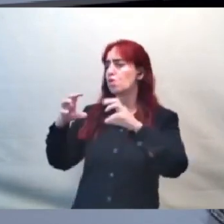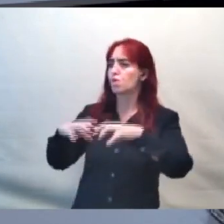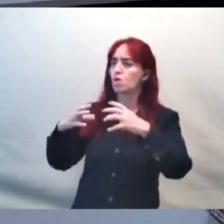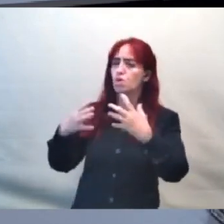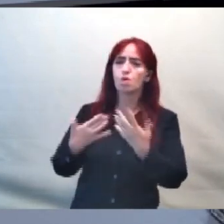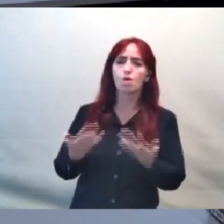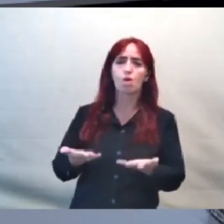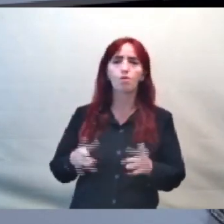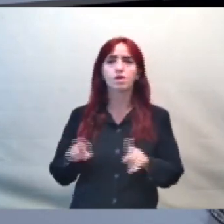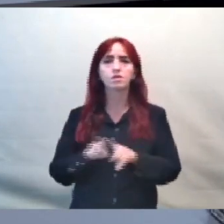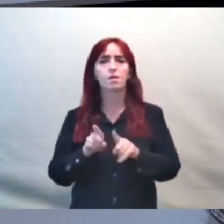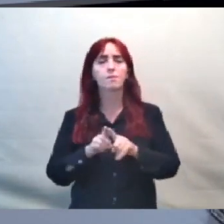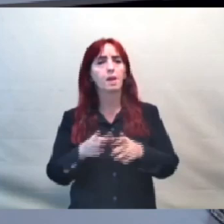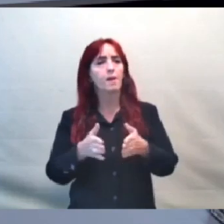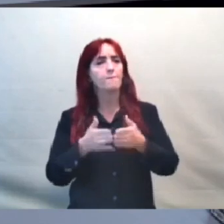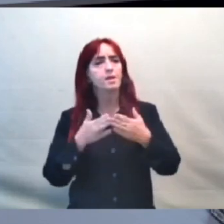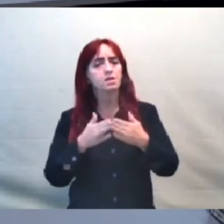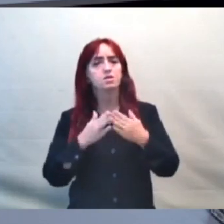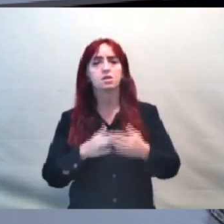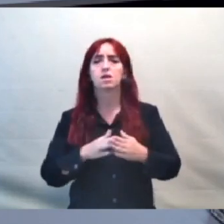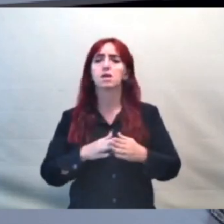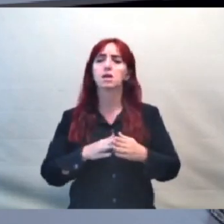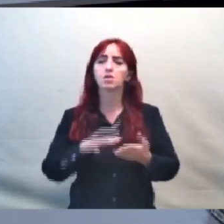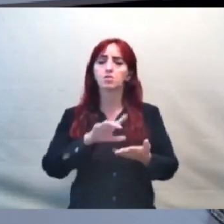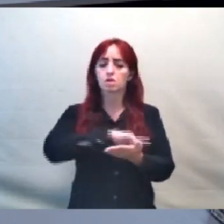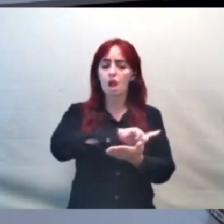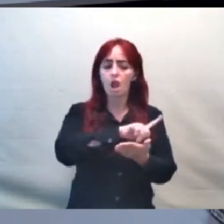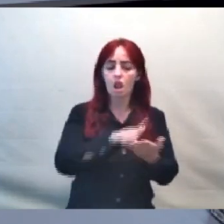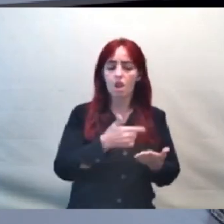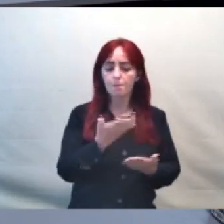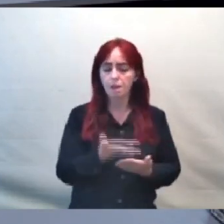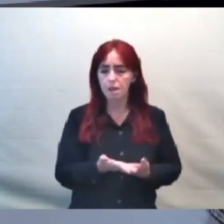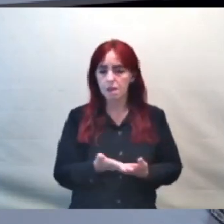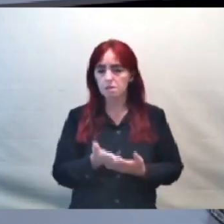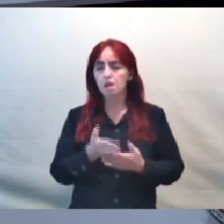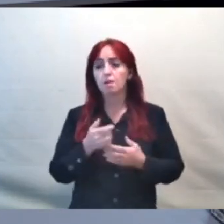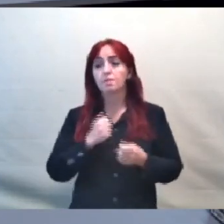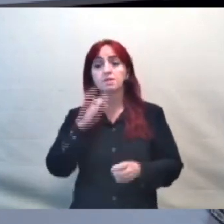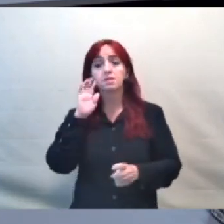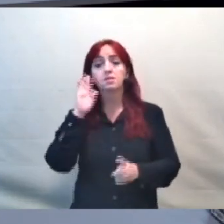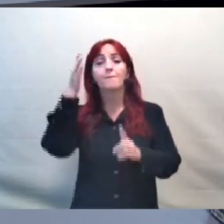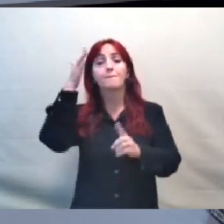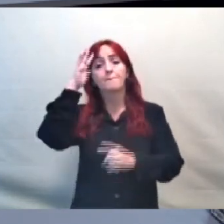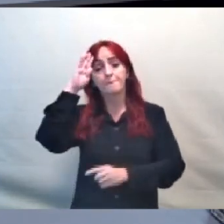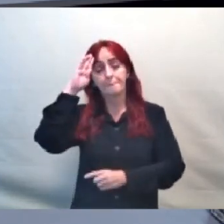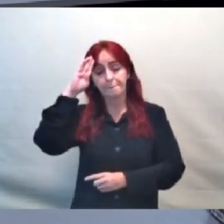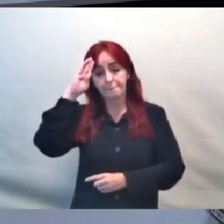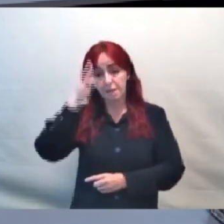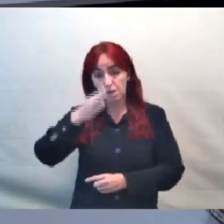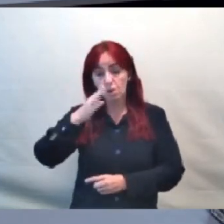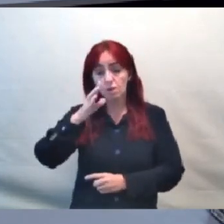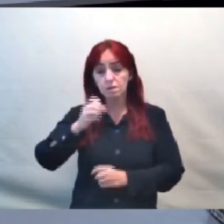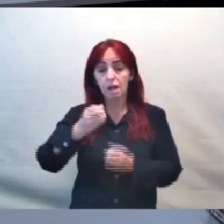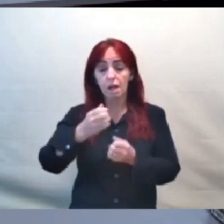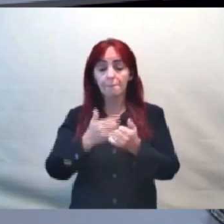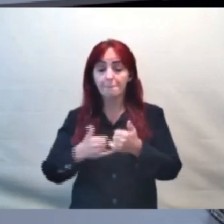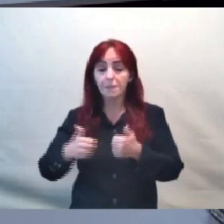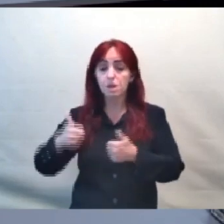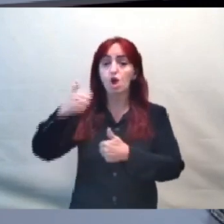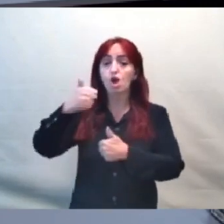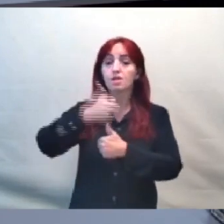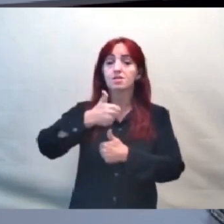mutirão, fazem com que a gente tenha que priorizar e, de repente, frear um pouco alguns atendimentos. Mas isso tudo a gente